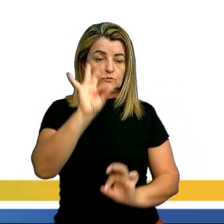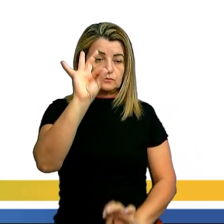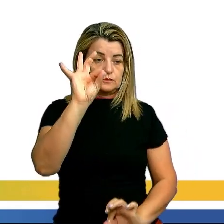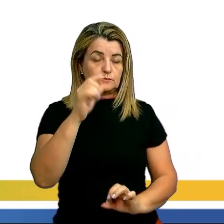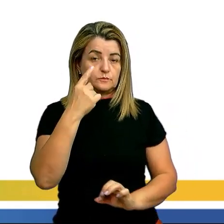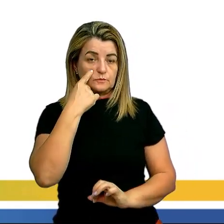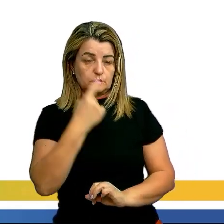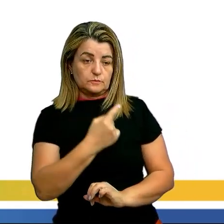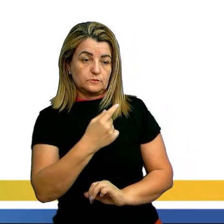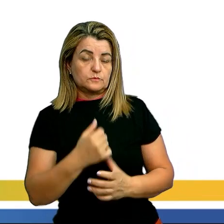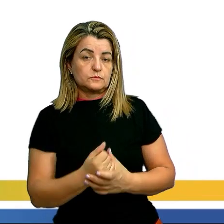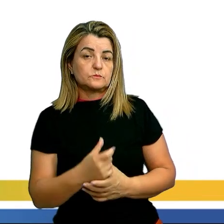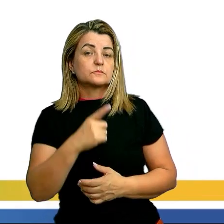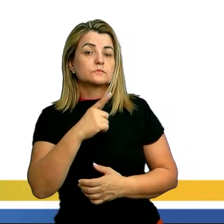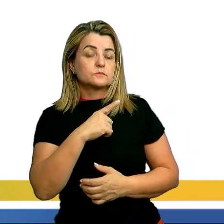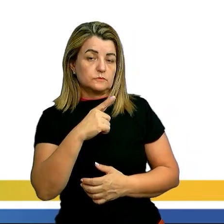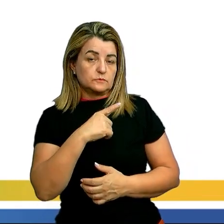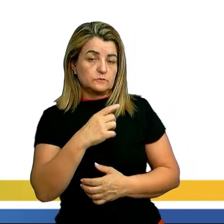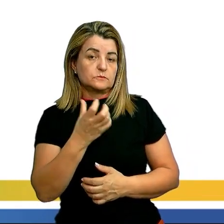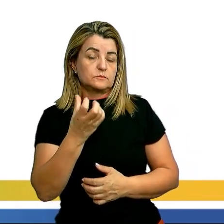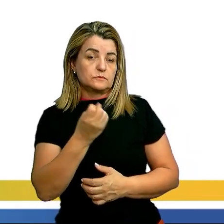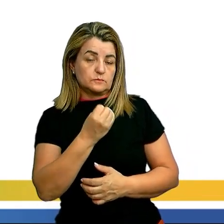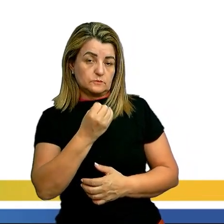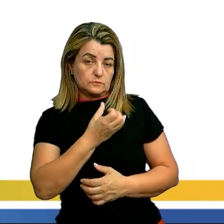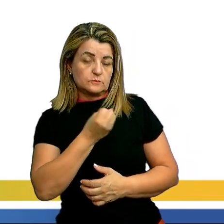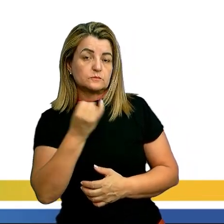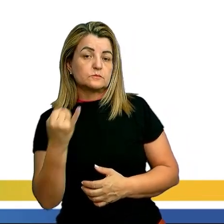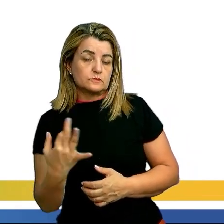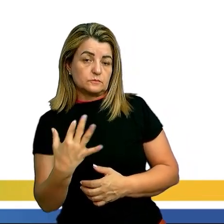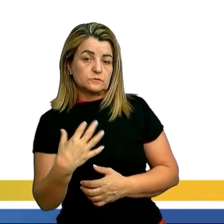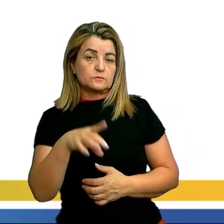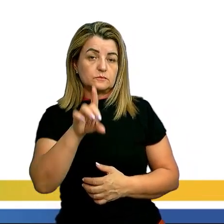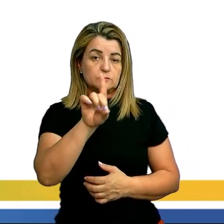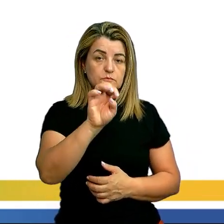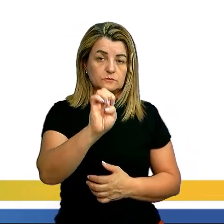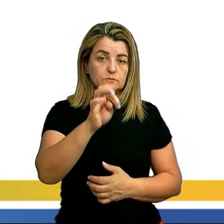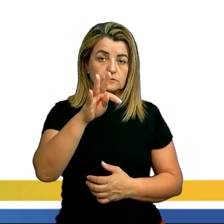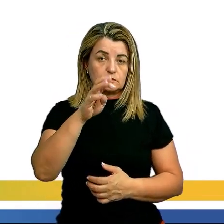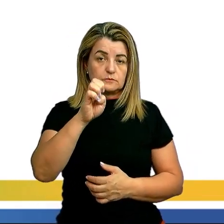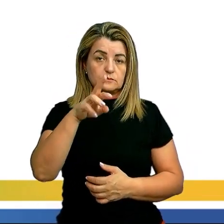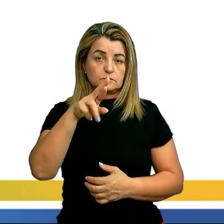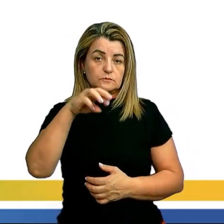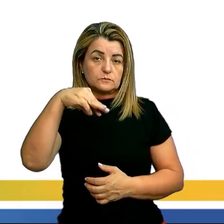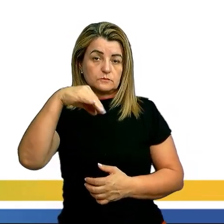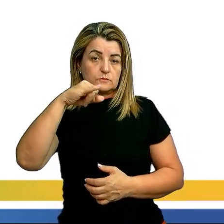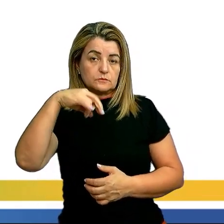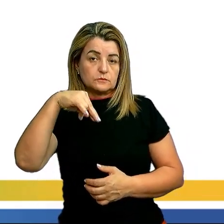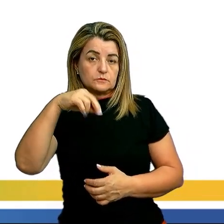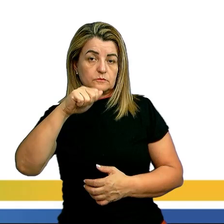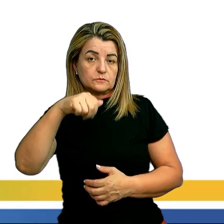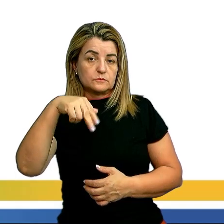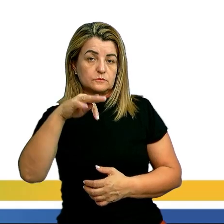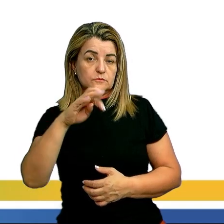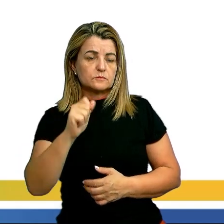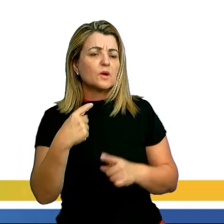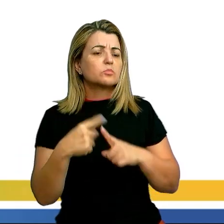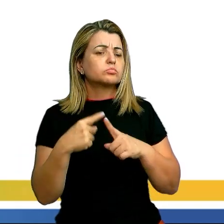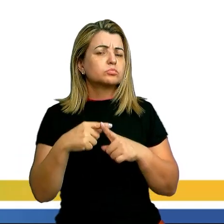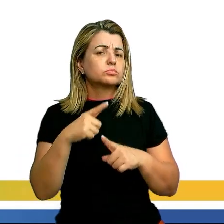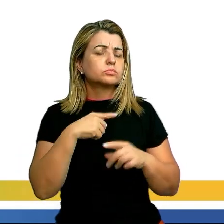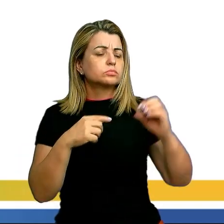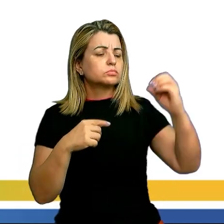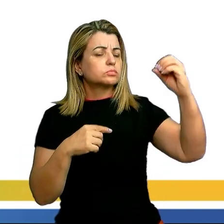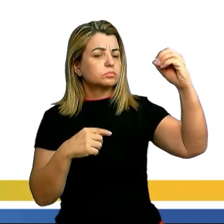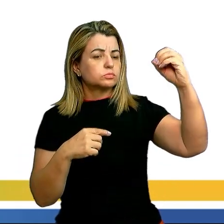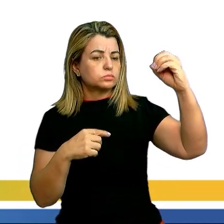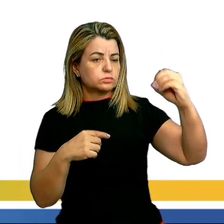temos aí os valores para determinantes. Por que nós temos 0, 100 e D na primeira coluna?